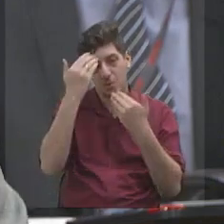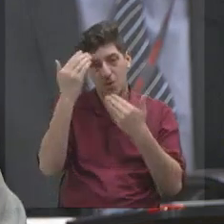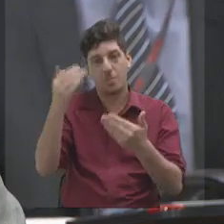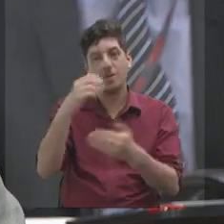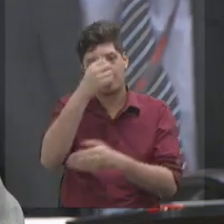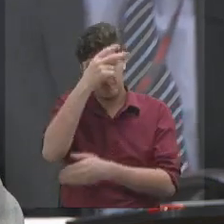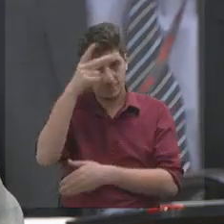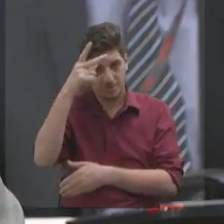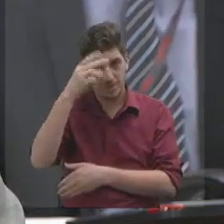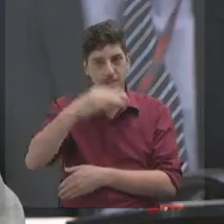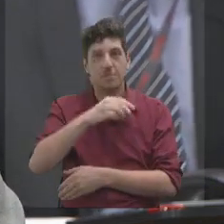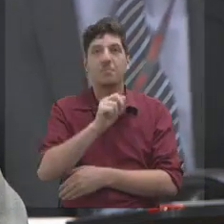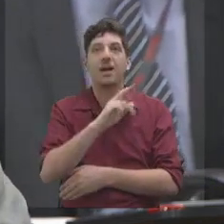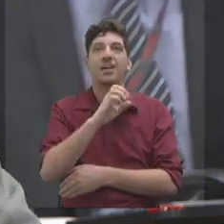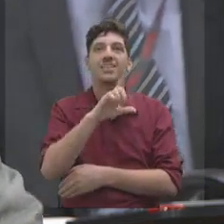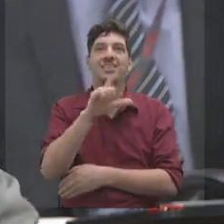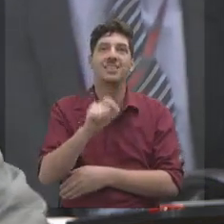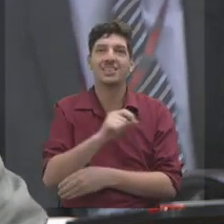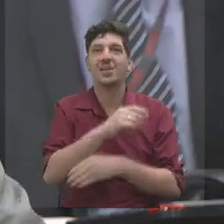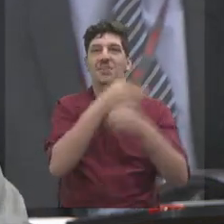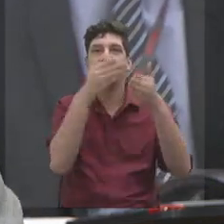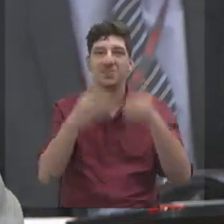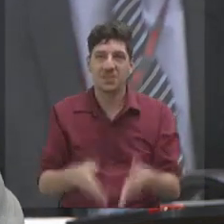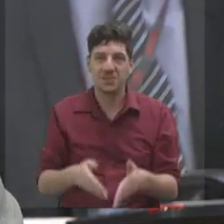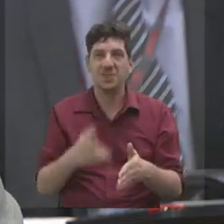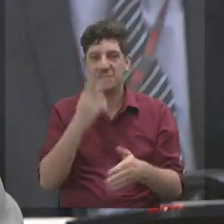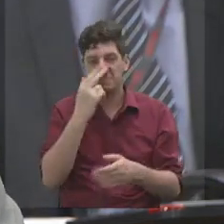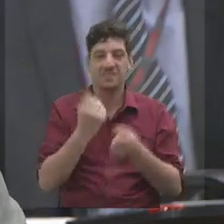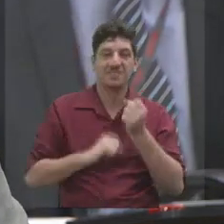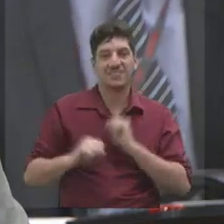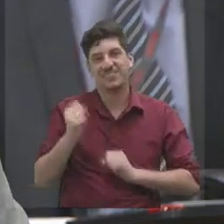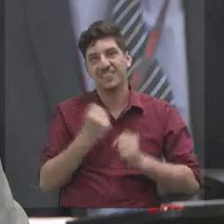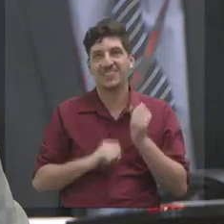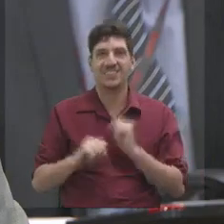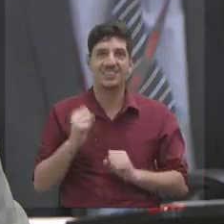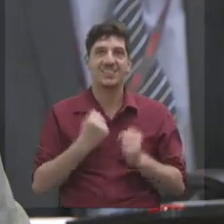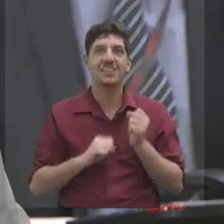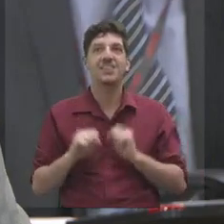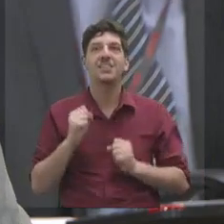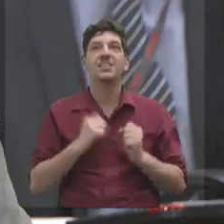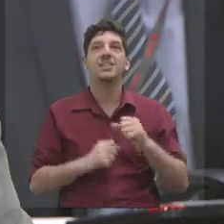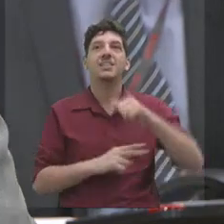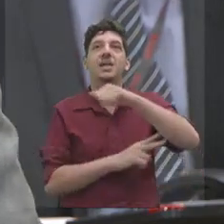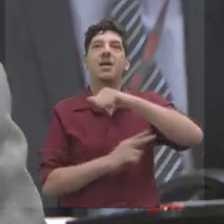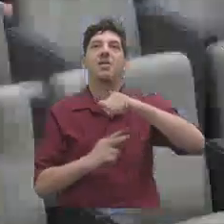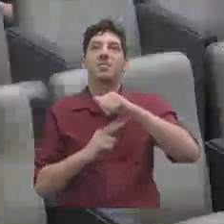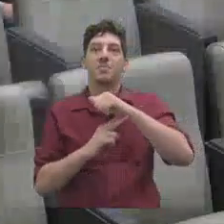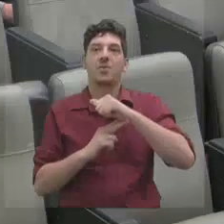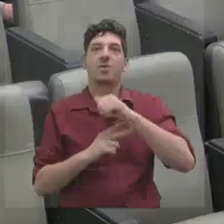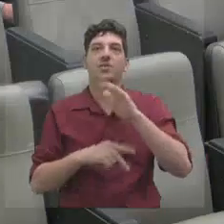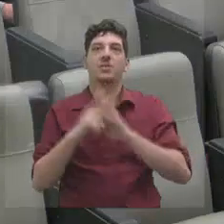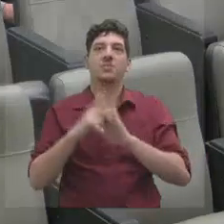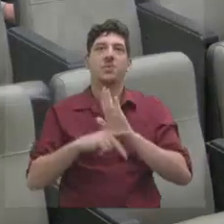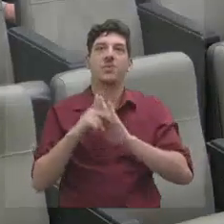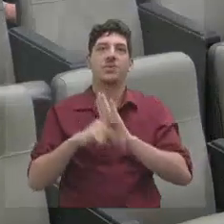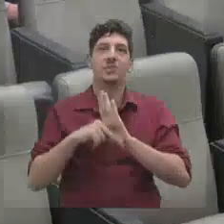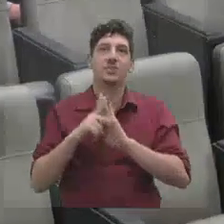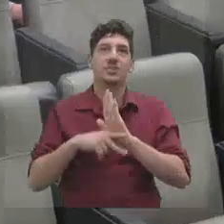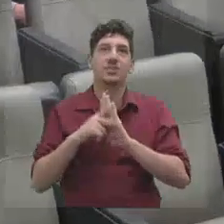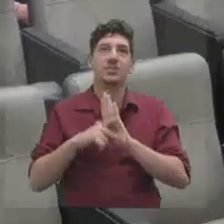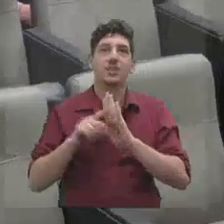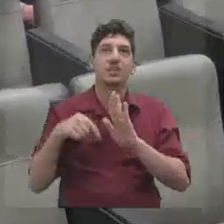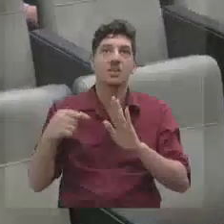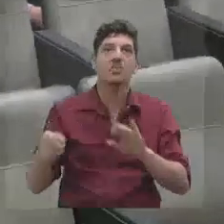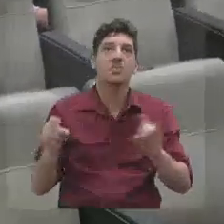Marcelo de São Romão chegou ali tá doidinho para ver a hora de início né da ponte são mal do projeto da pontuação Não depois da